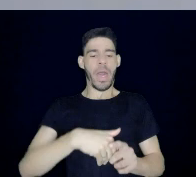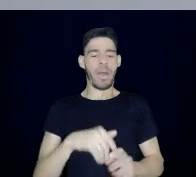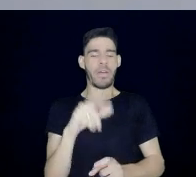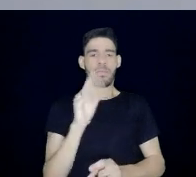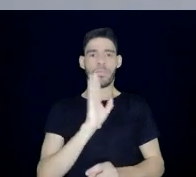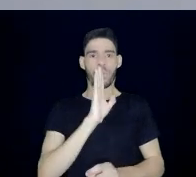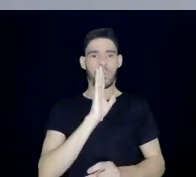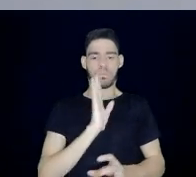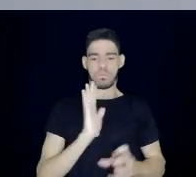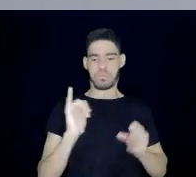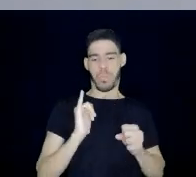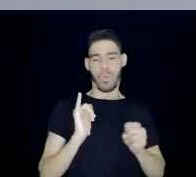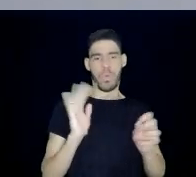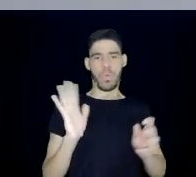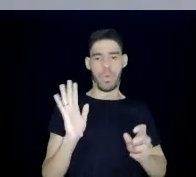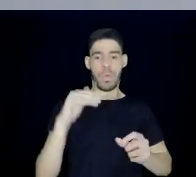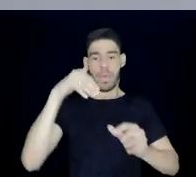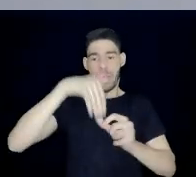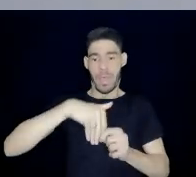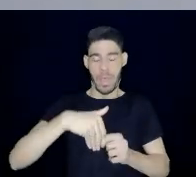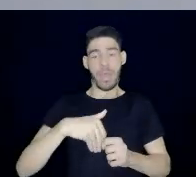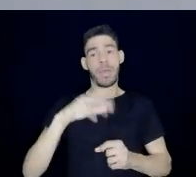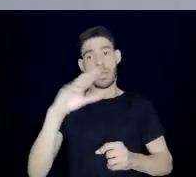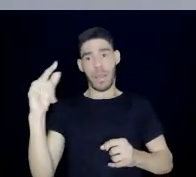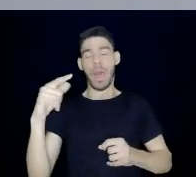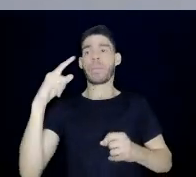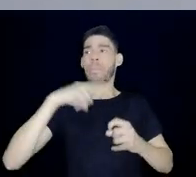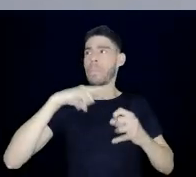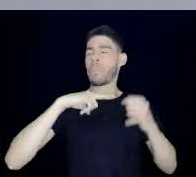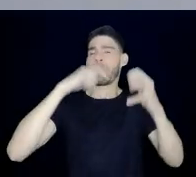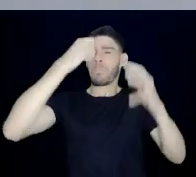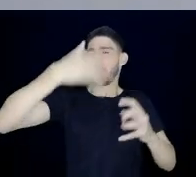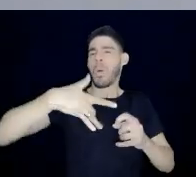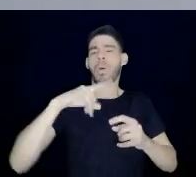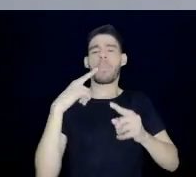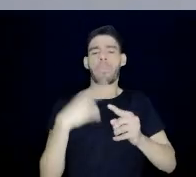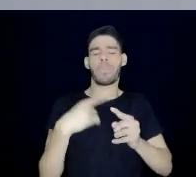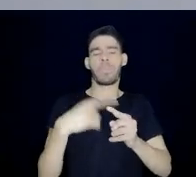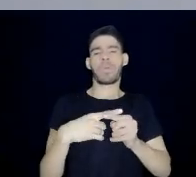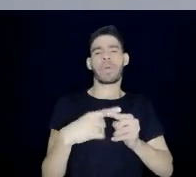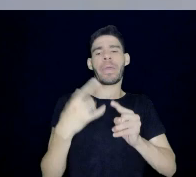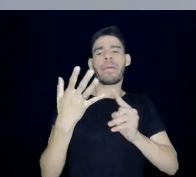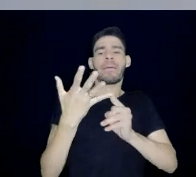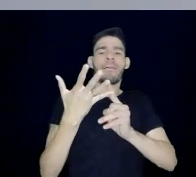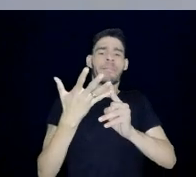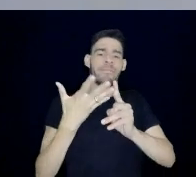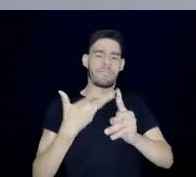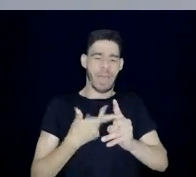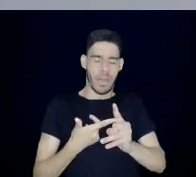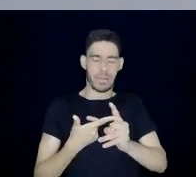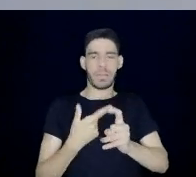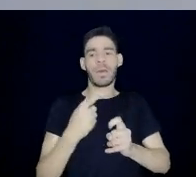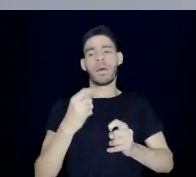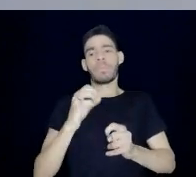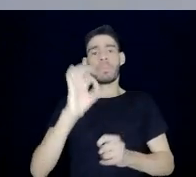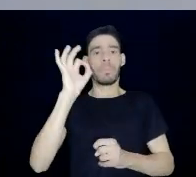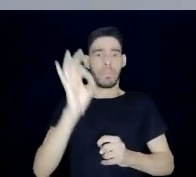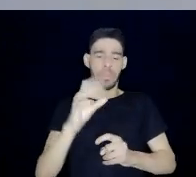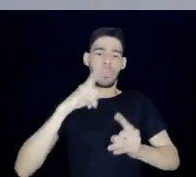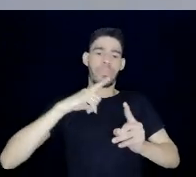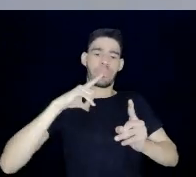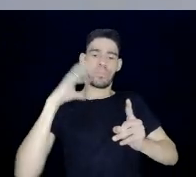eleição. É evidente que a abstenção ela pode ser justificada por N fatores que